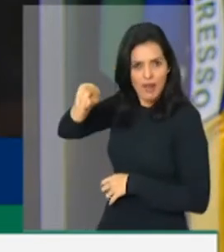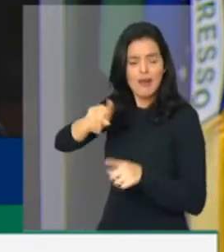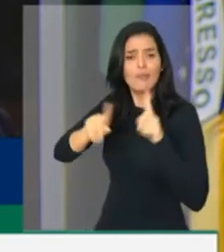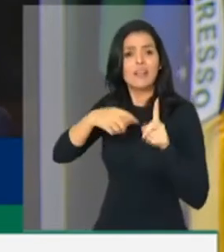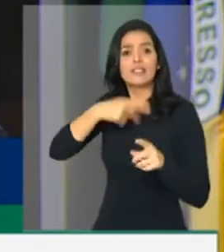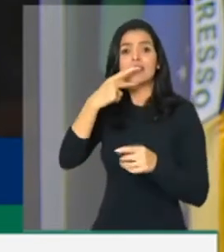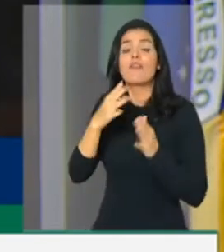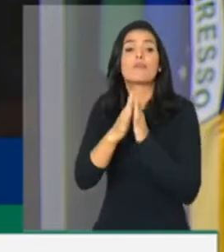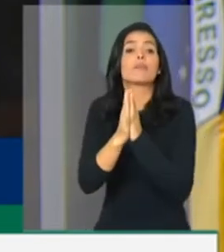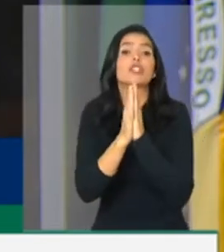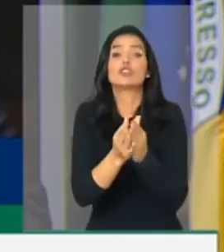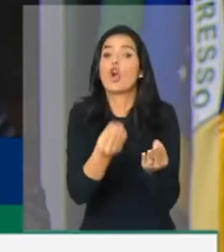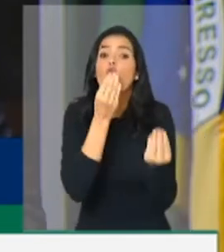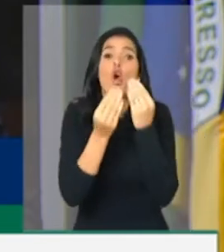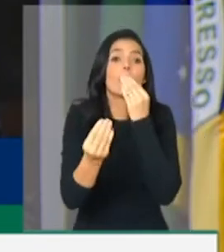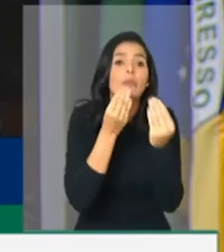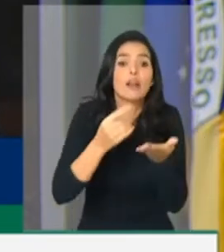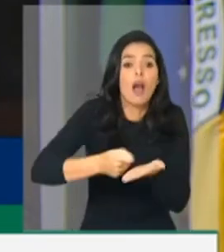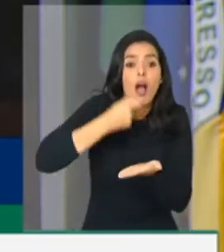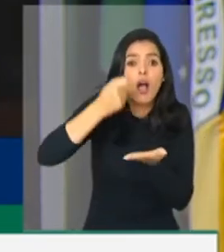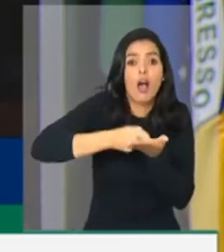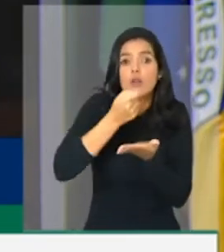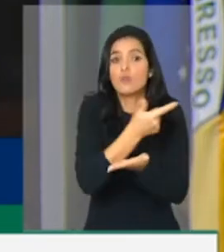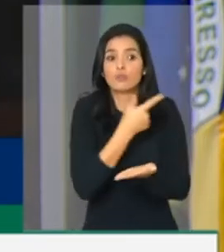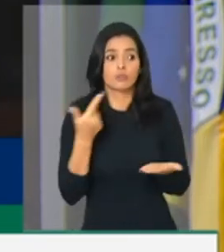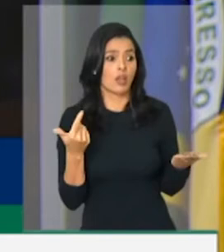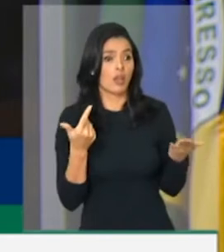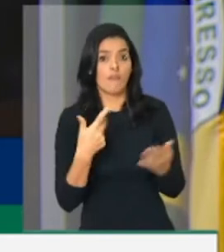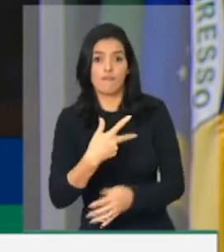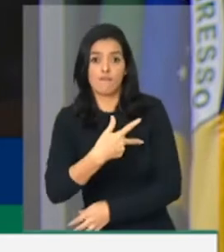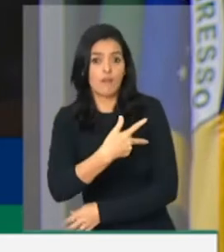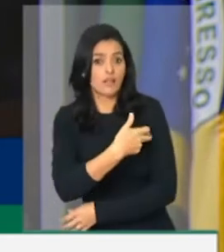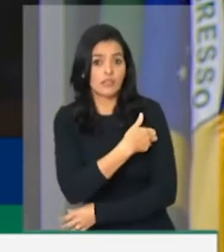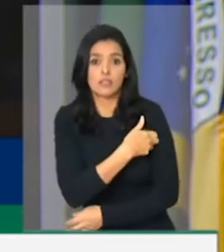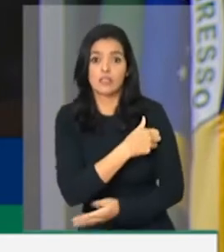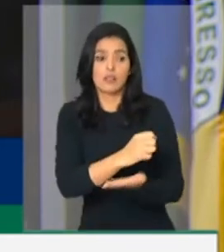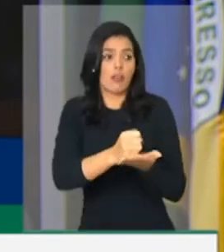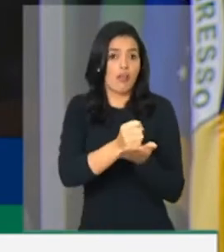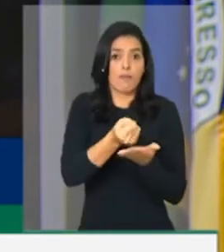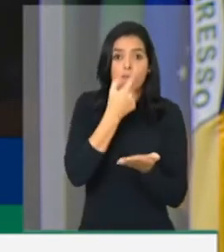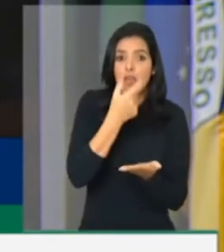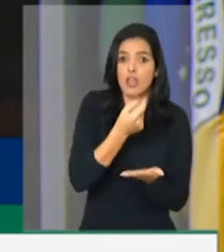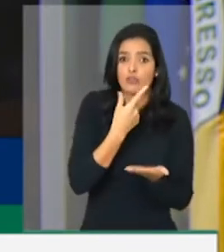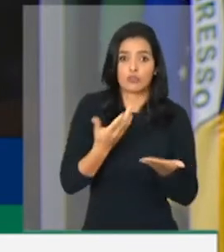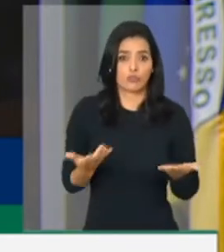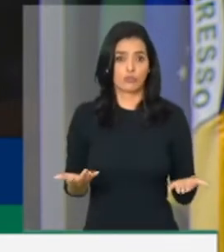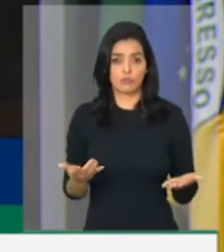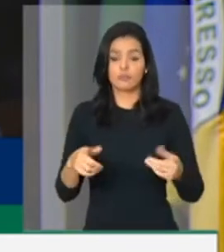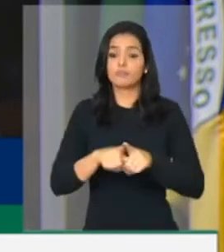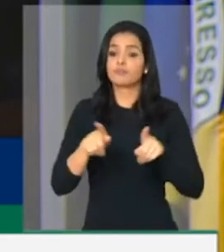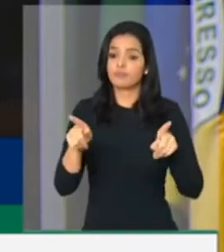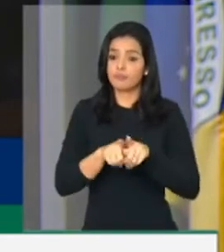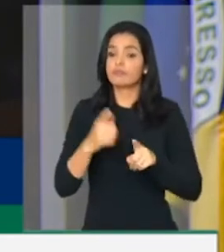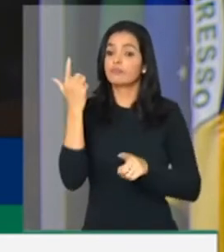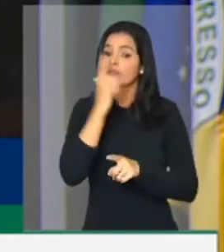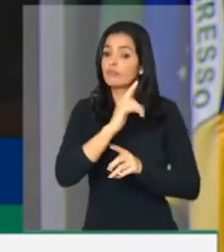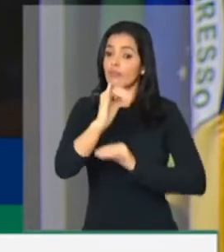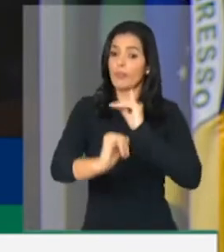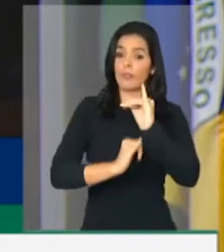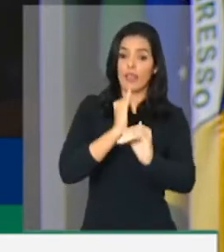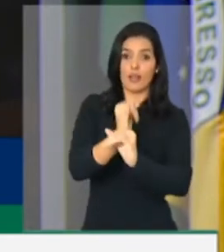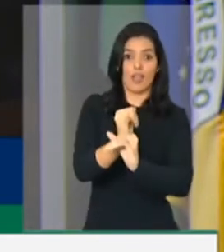comida o que já não tem mais comida vacina remédios e também o acesso à internet